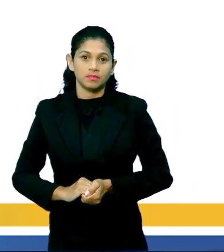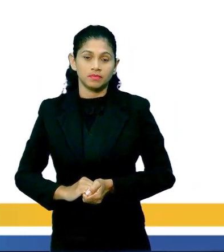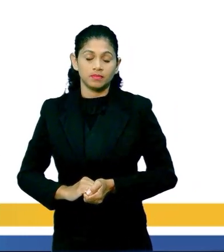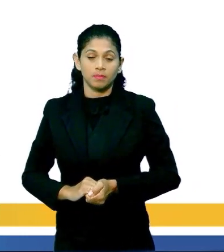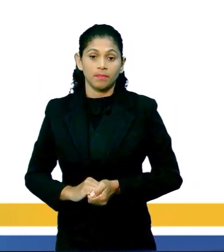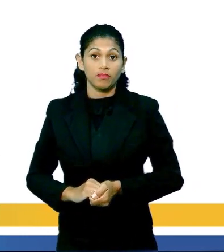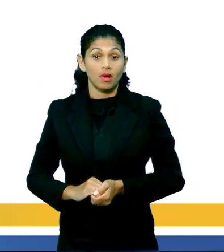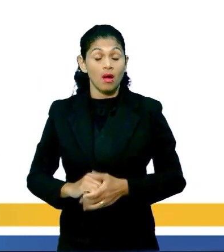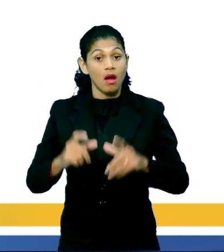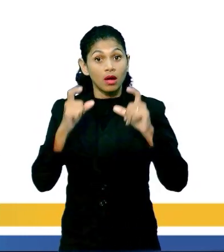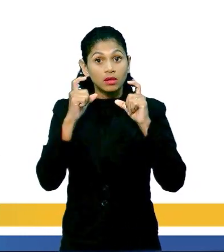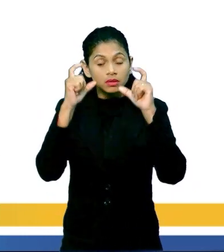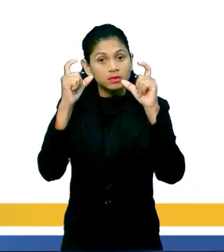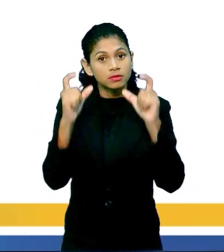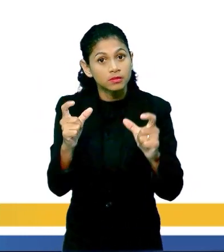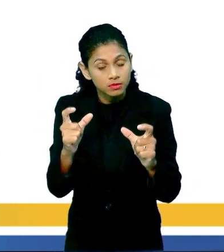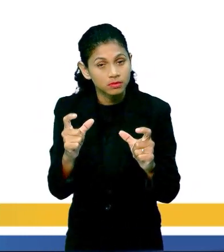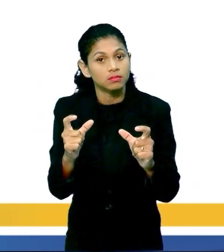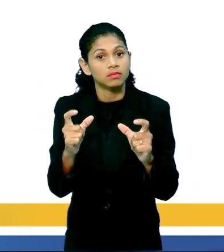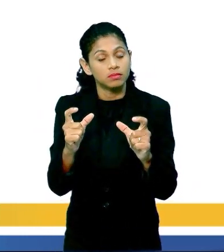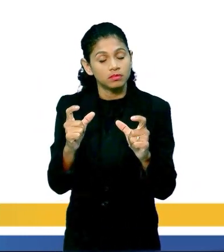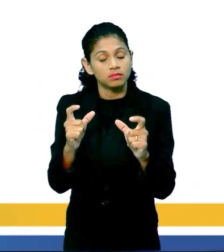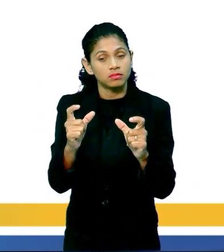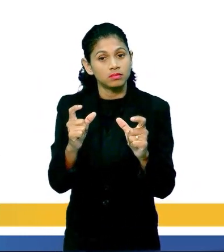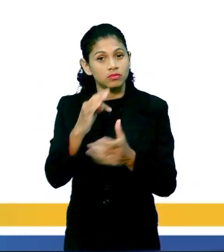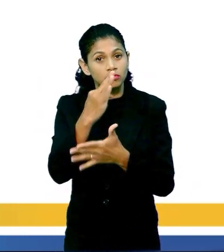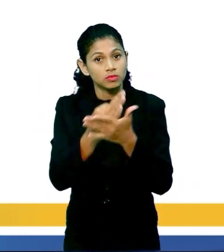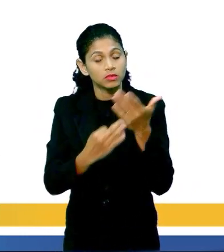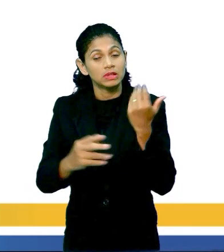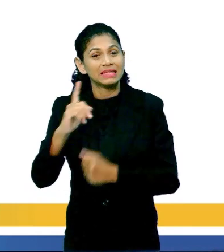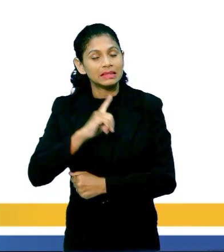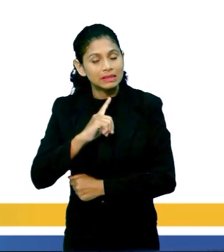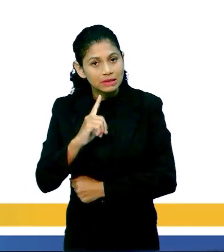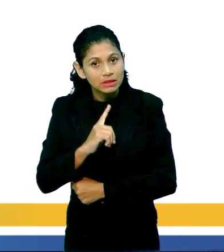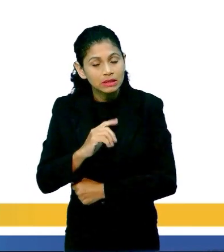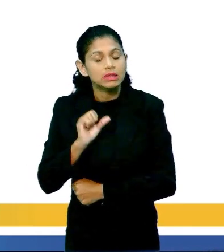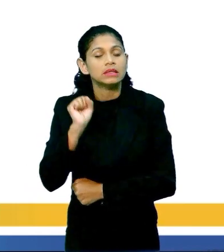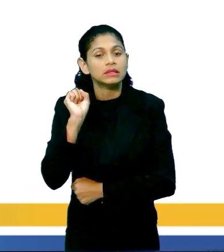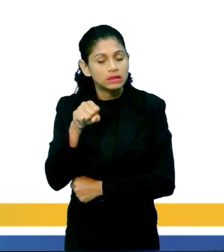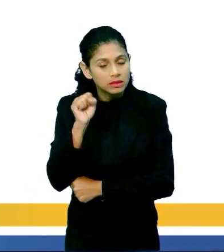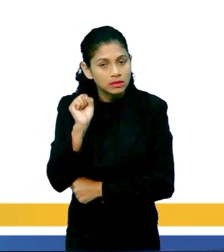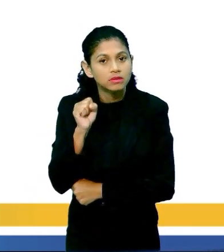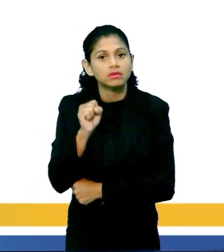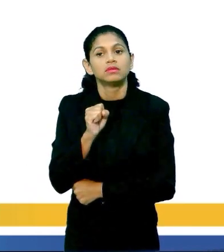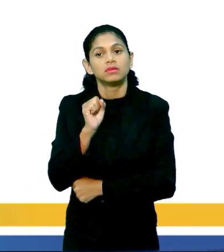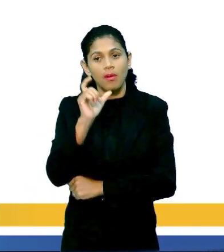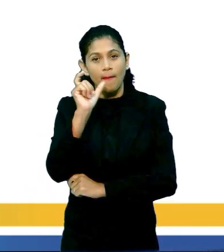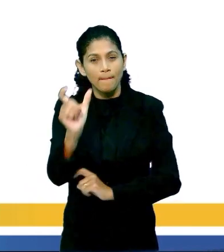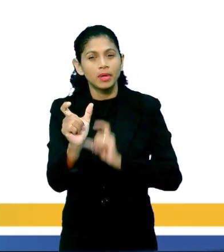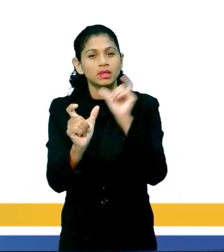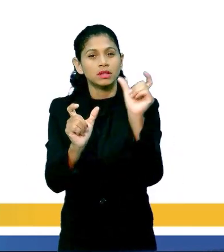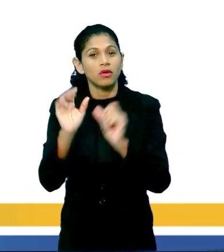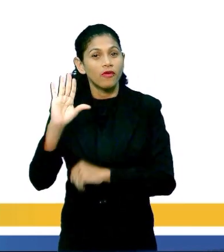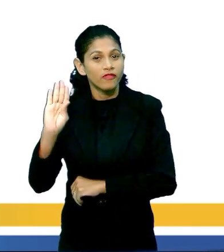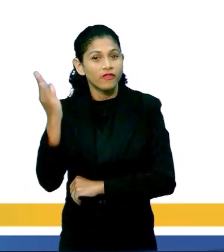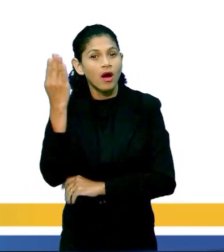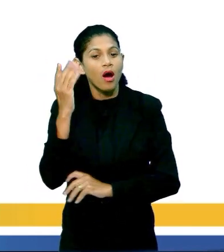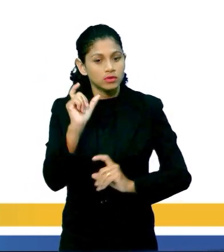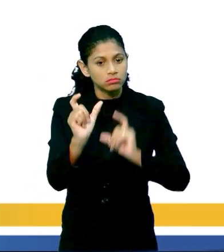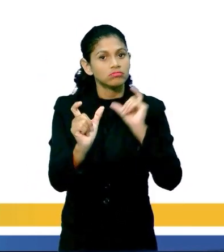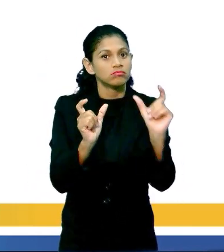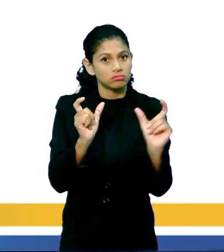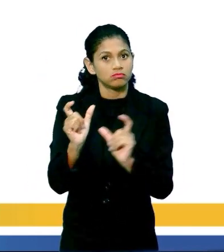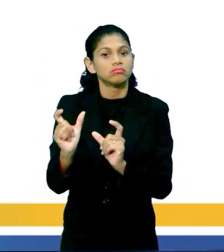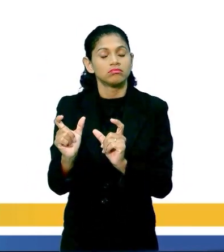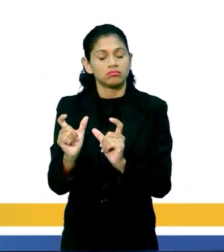um detalhe. Nesse texto, nós temos sim palavras que são falsos cognatos, aquelas